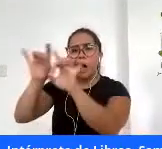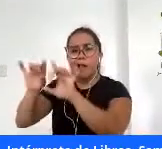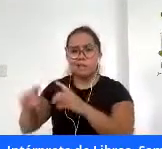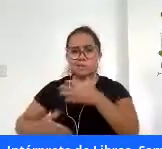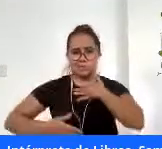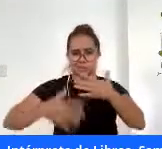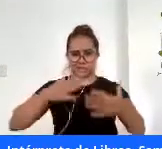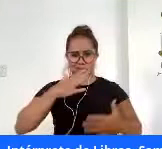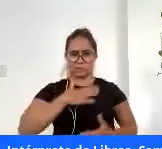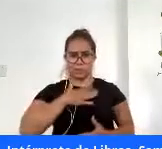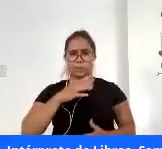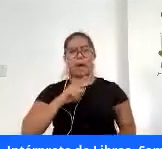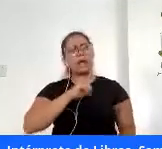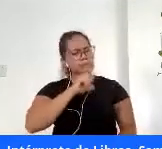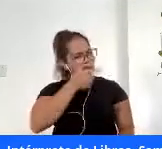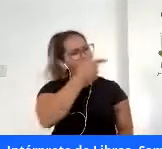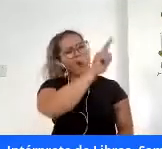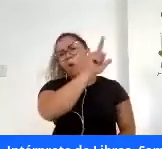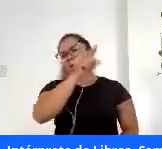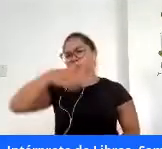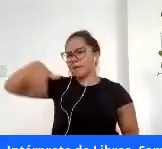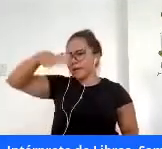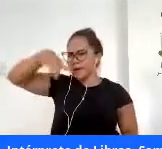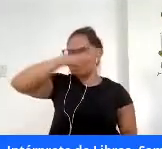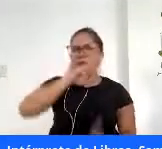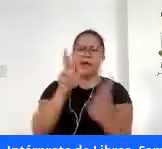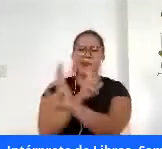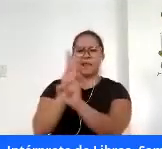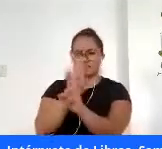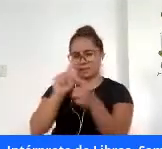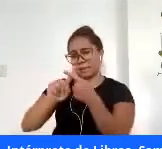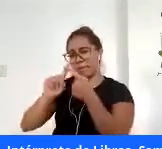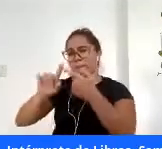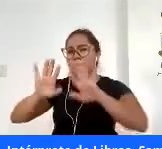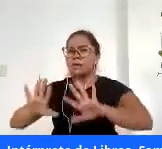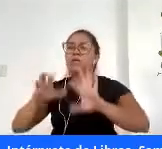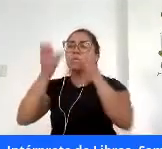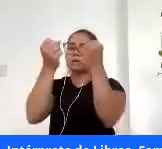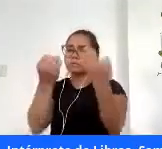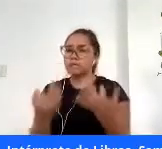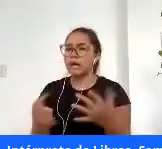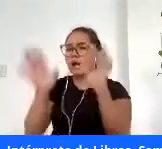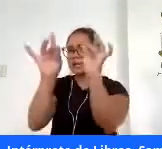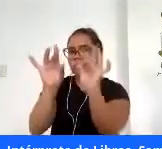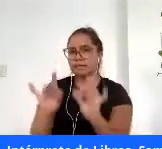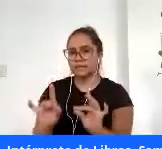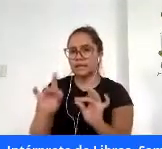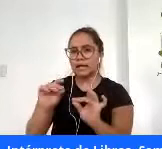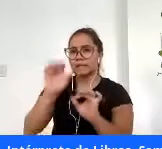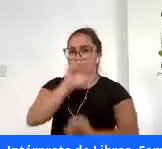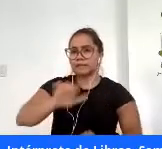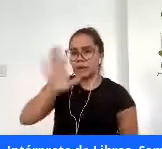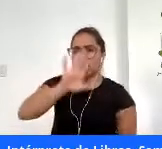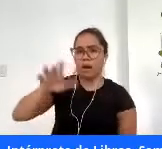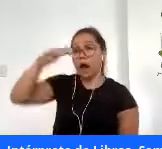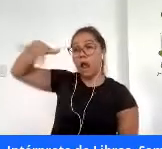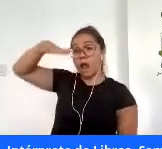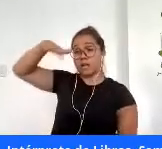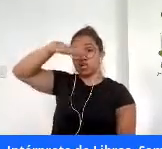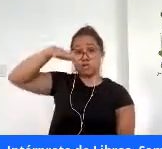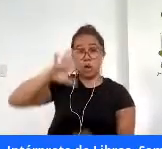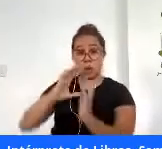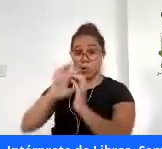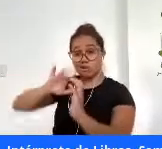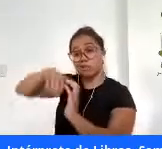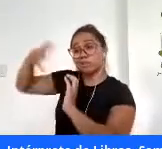claro que existem outras regiões relacionadas também, mas aqui é só para trazer para vocês exemplos de regiões que estão na camada mais externa